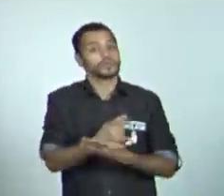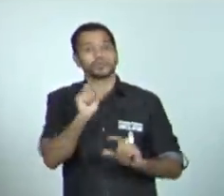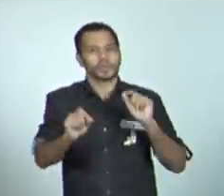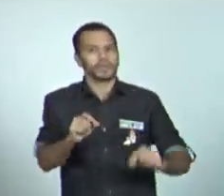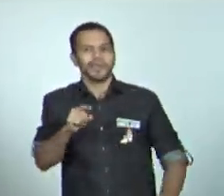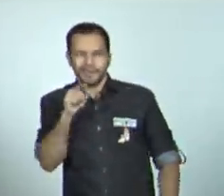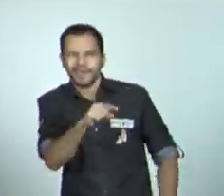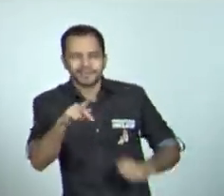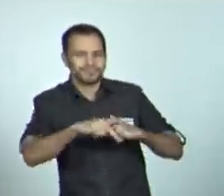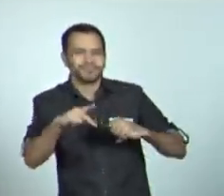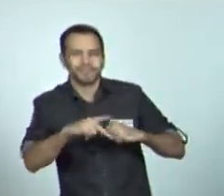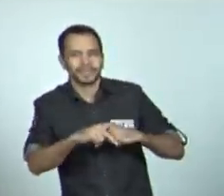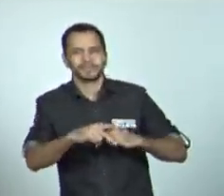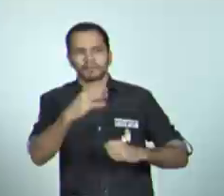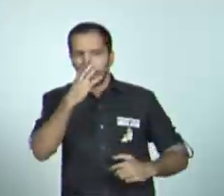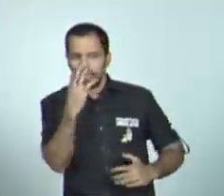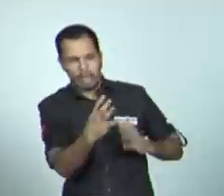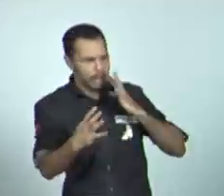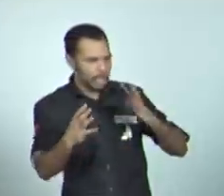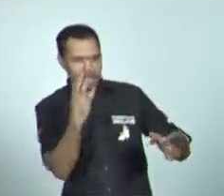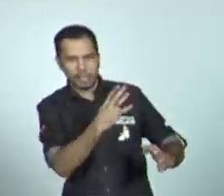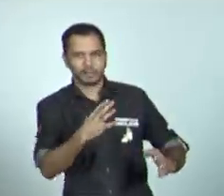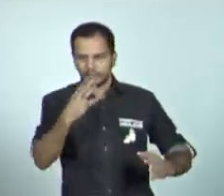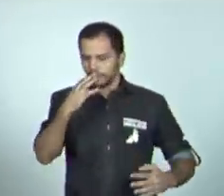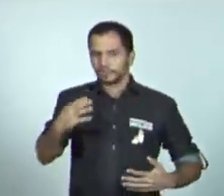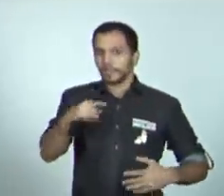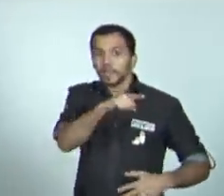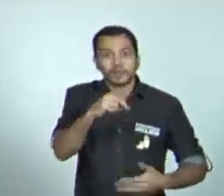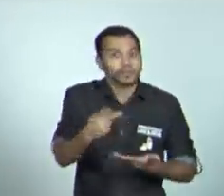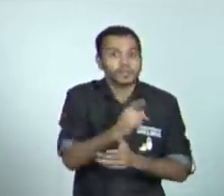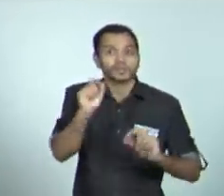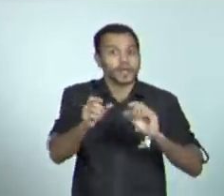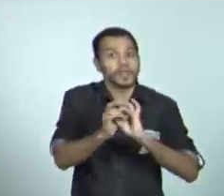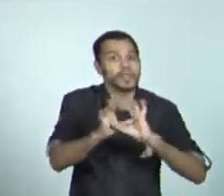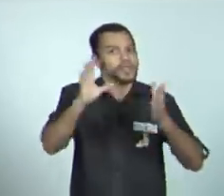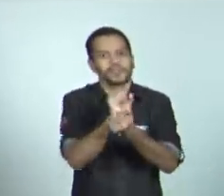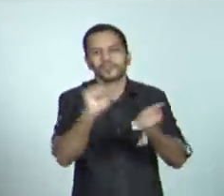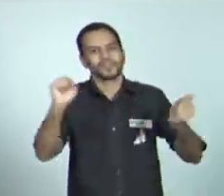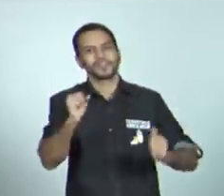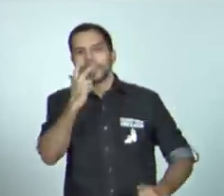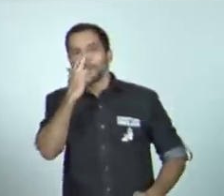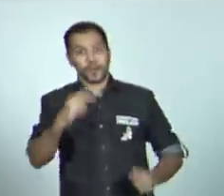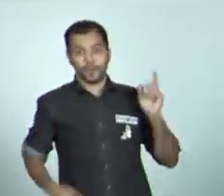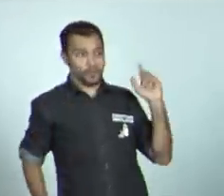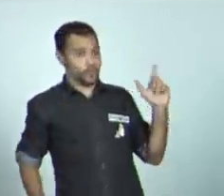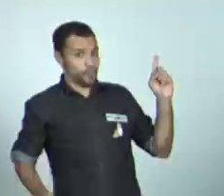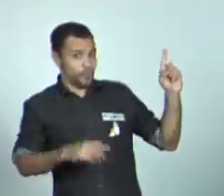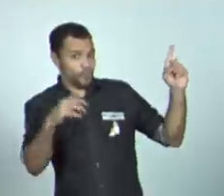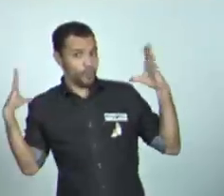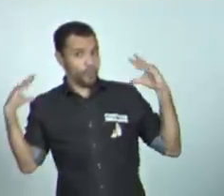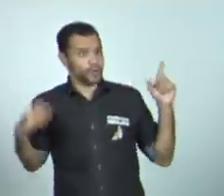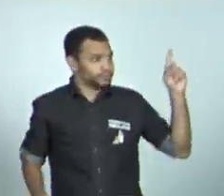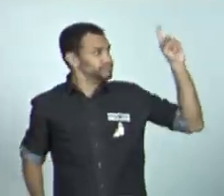ameaçado e ameaça de morte e ele então é liberto ele então ele é tirado por um anjo da prisão